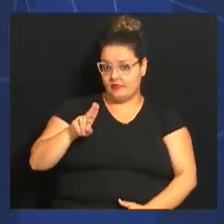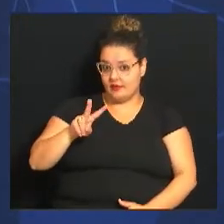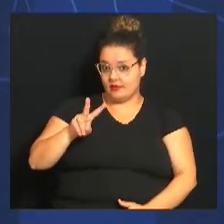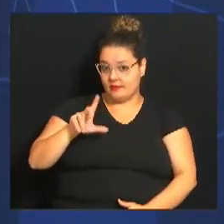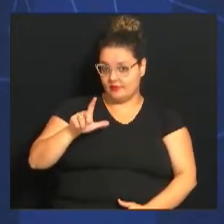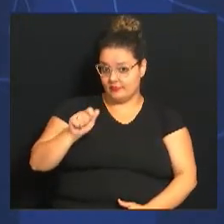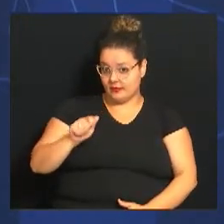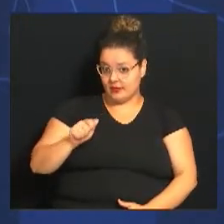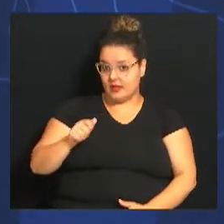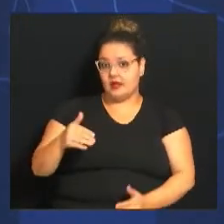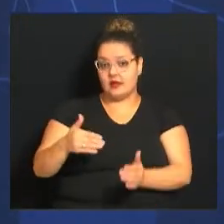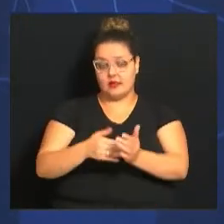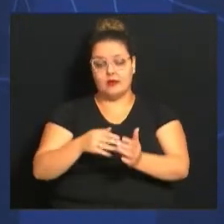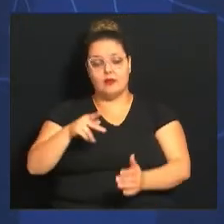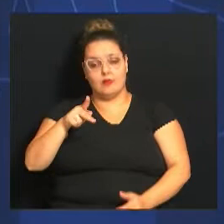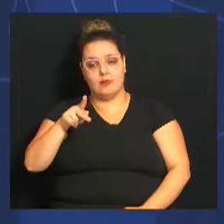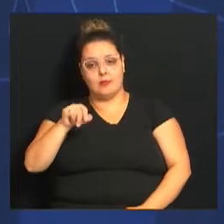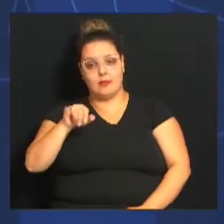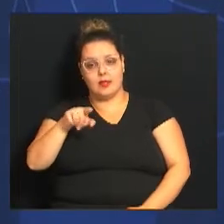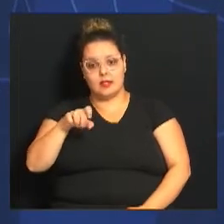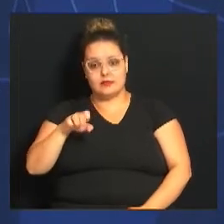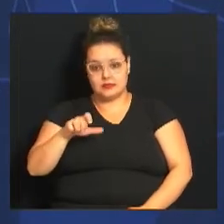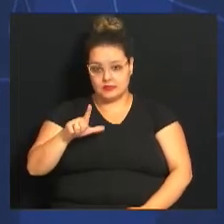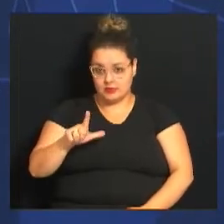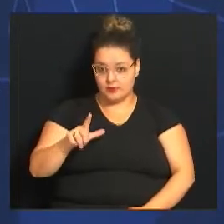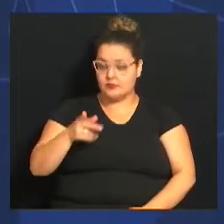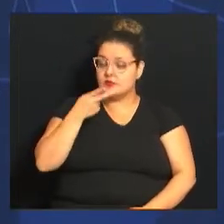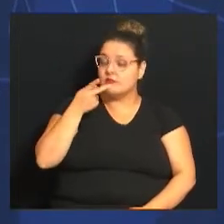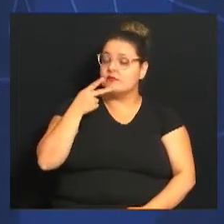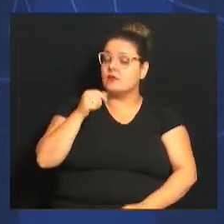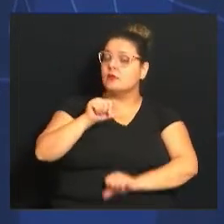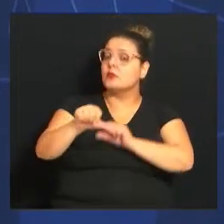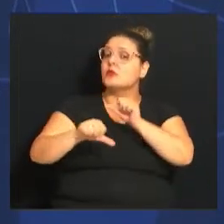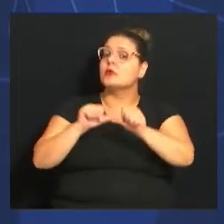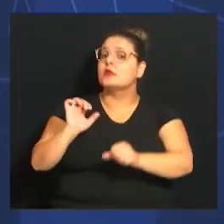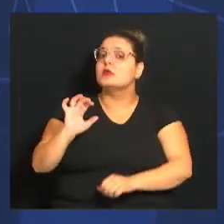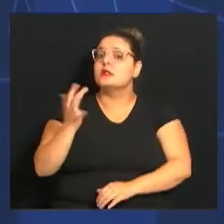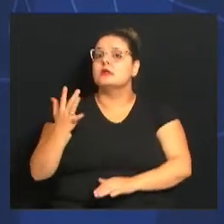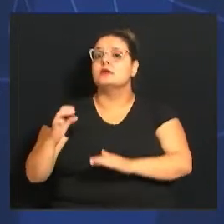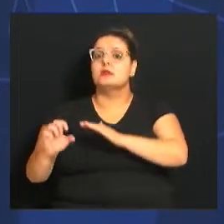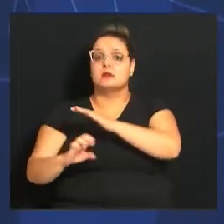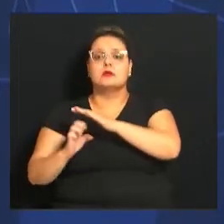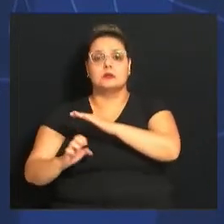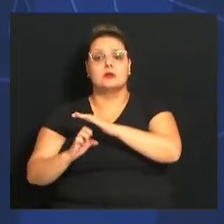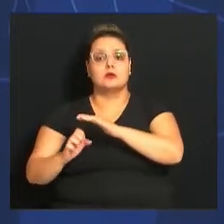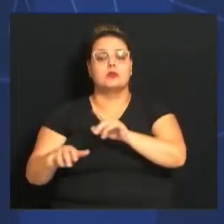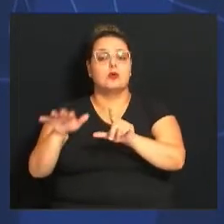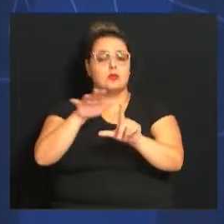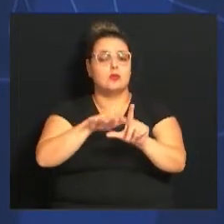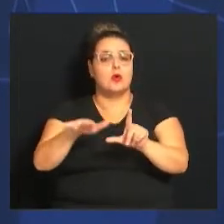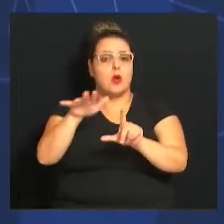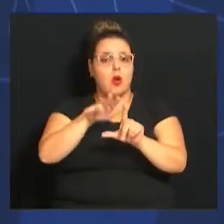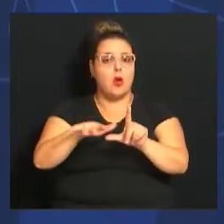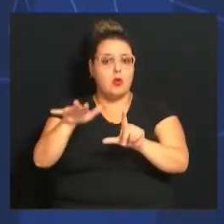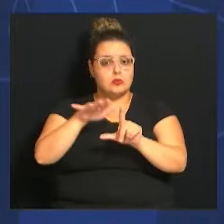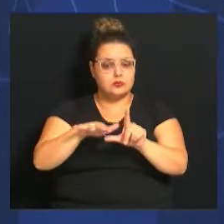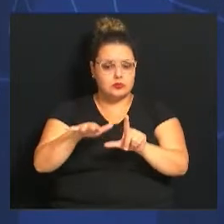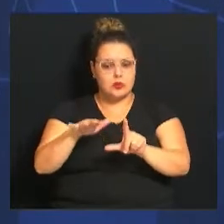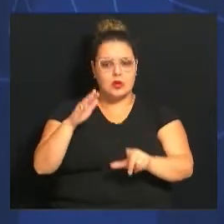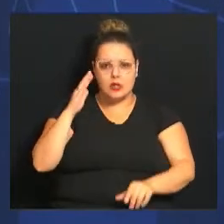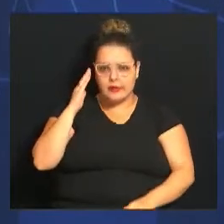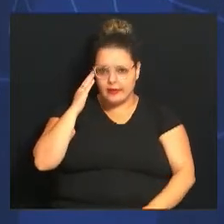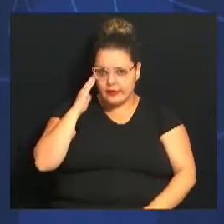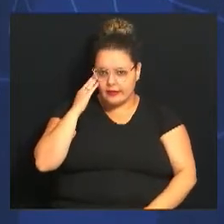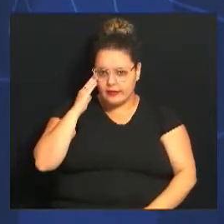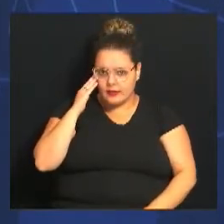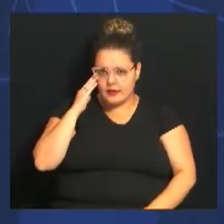citando sobre essa mudança que aconteceu nas empresas com o serviço de streaming. Você entende que mudou os nossos